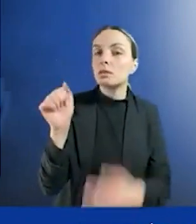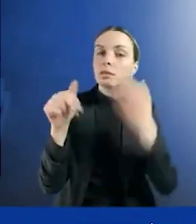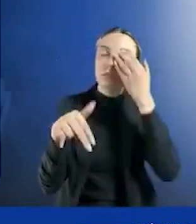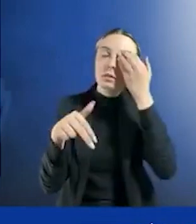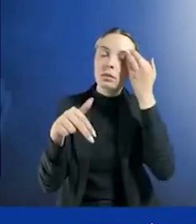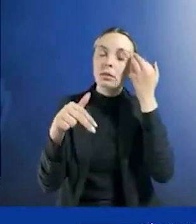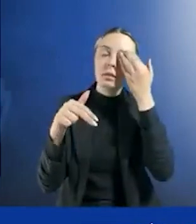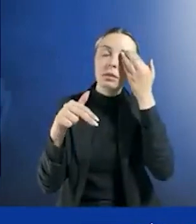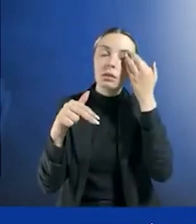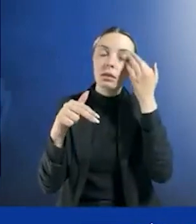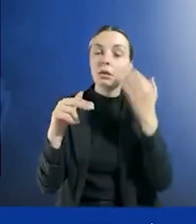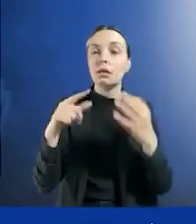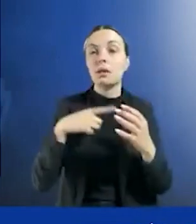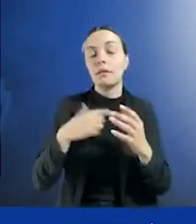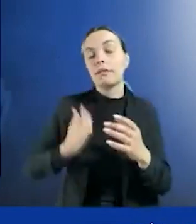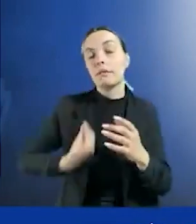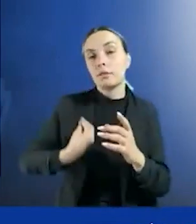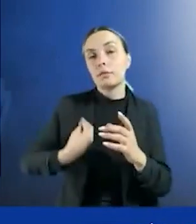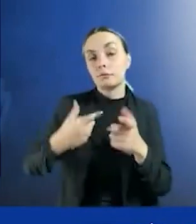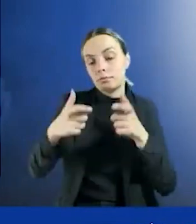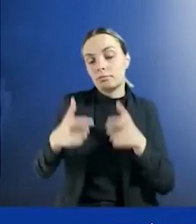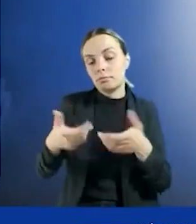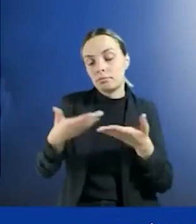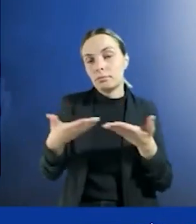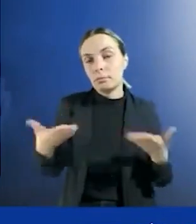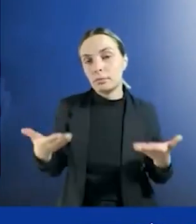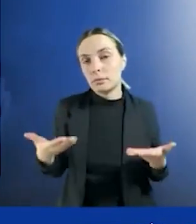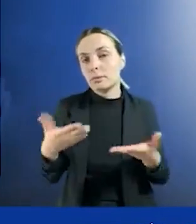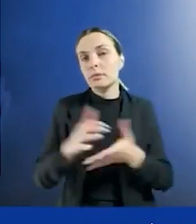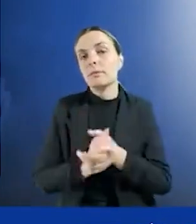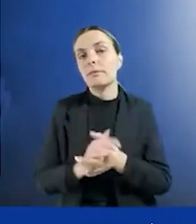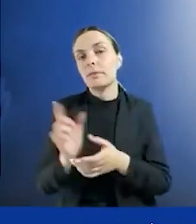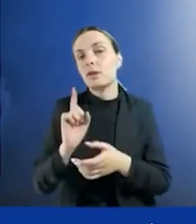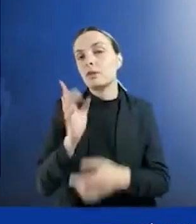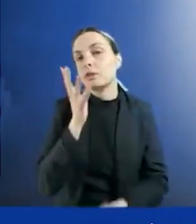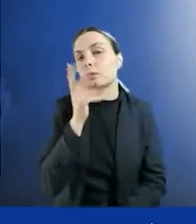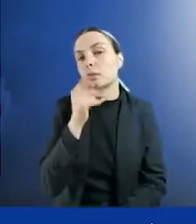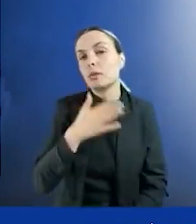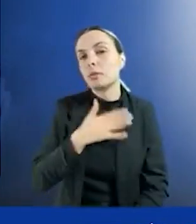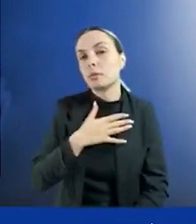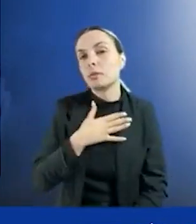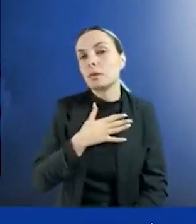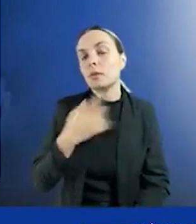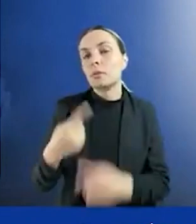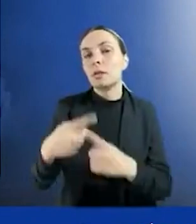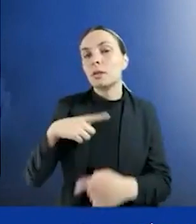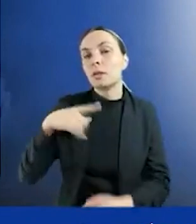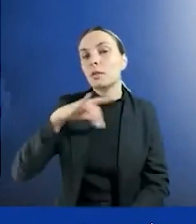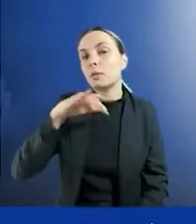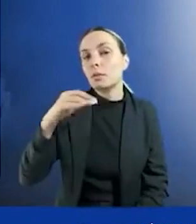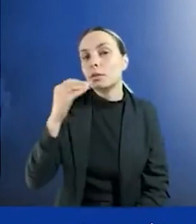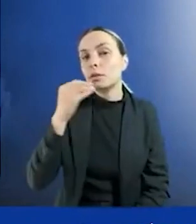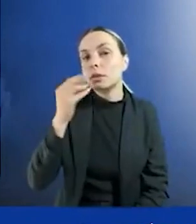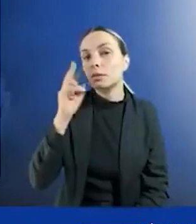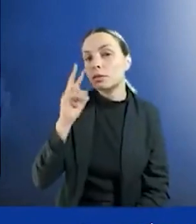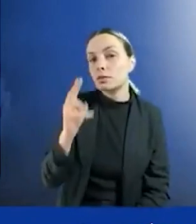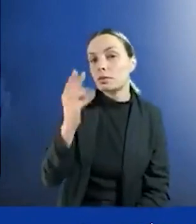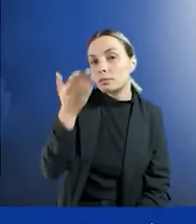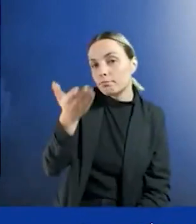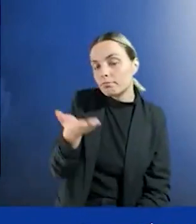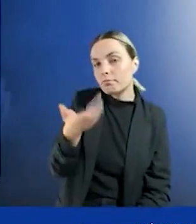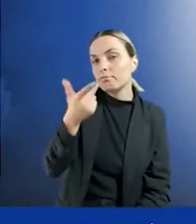no nosso espaço. Não vou tomar muito tempo nas minhas palavras, que nós temos a oportunidade de escutar as suas palavras